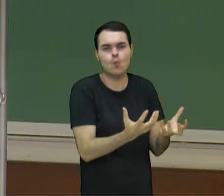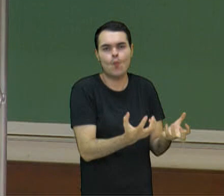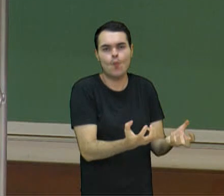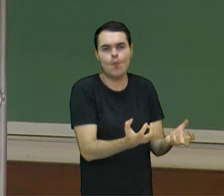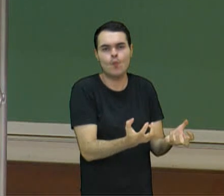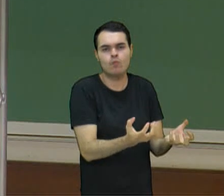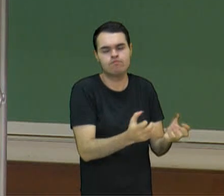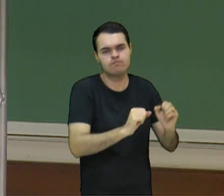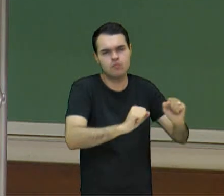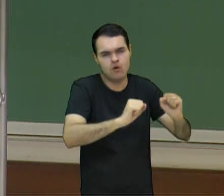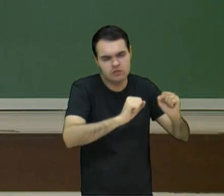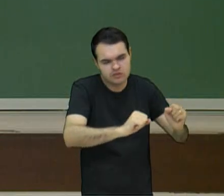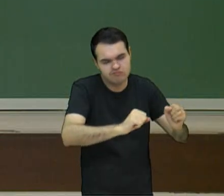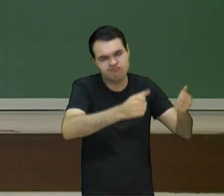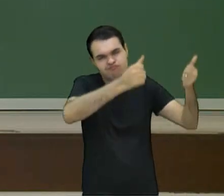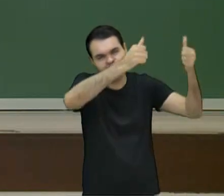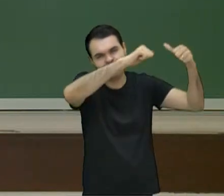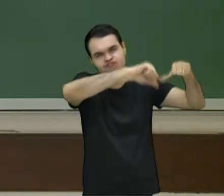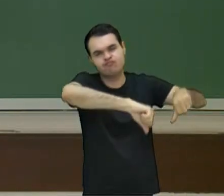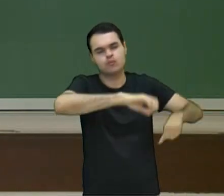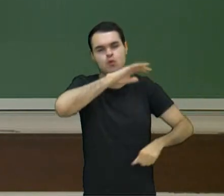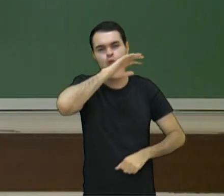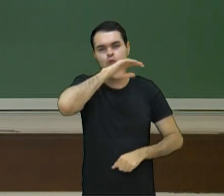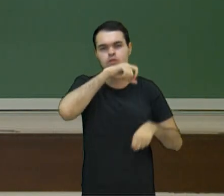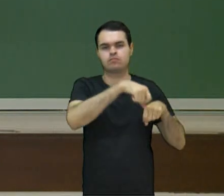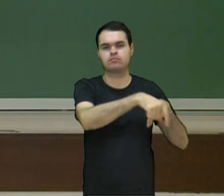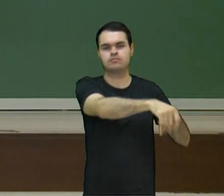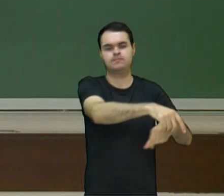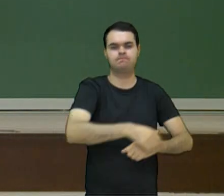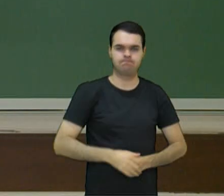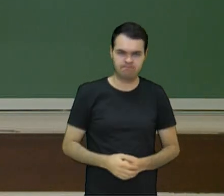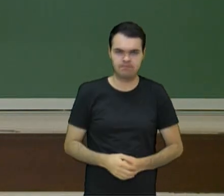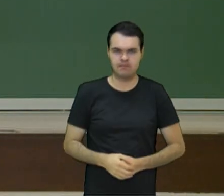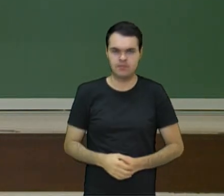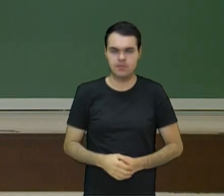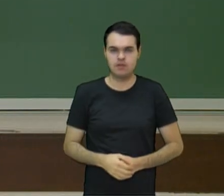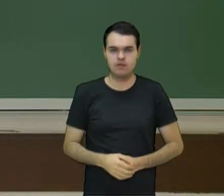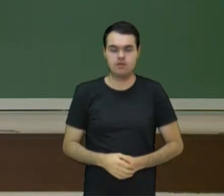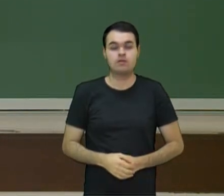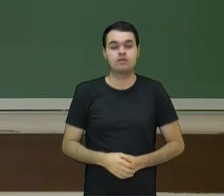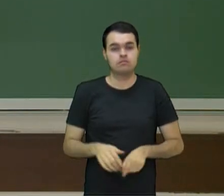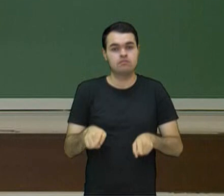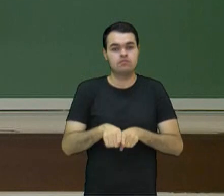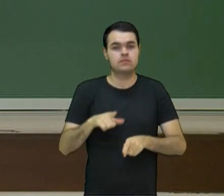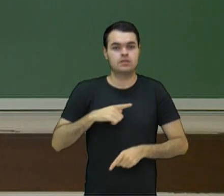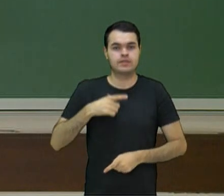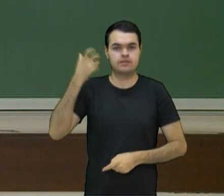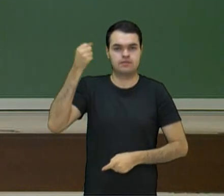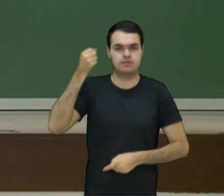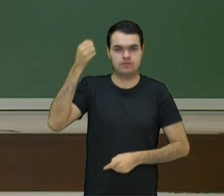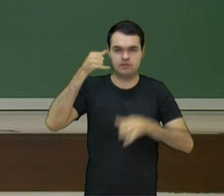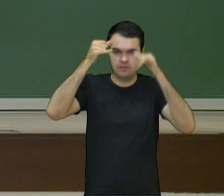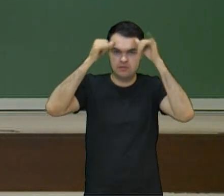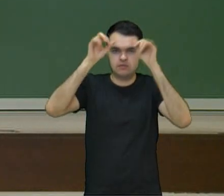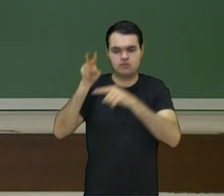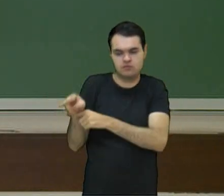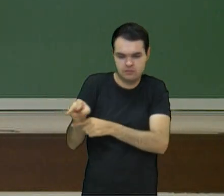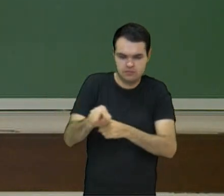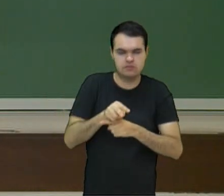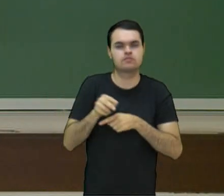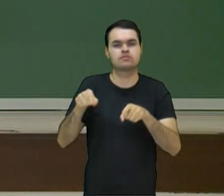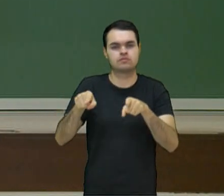que ele deixa de ser cultivável. Produzem também laticínios, temos aqui a imagem do gado leiteiro, e